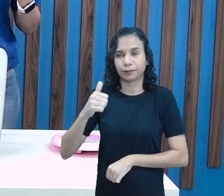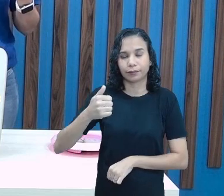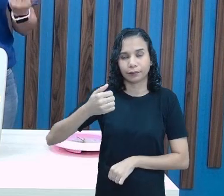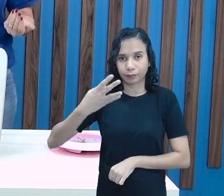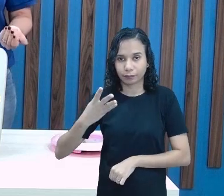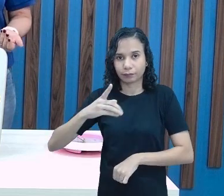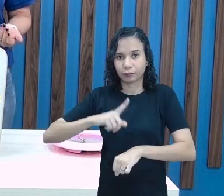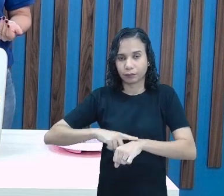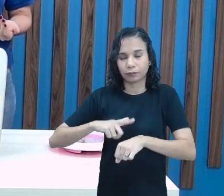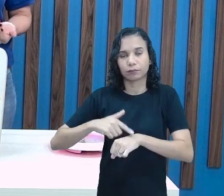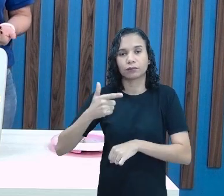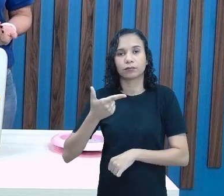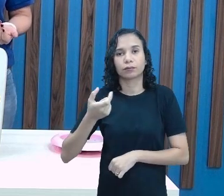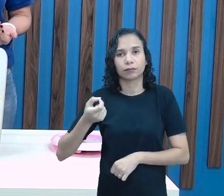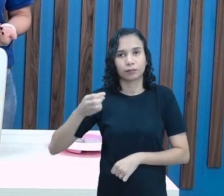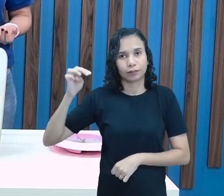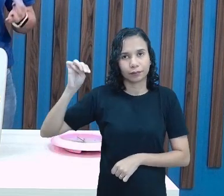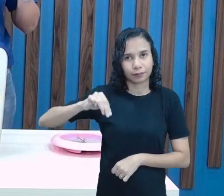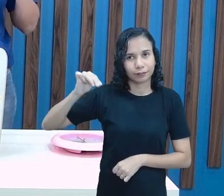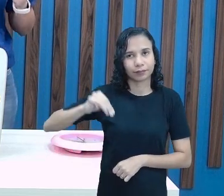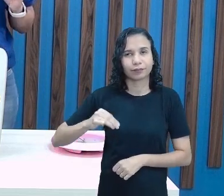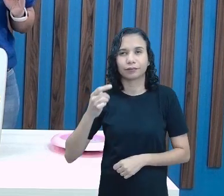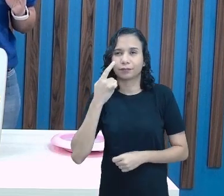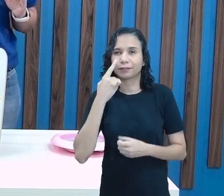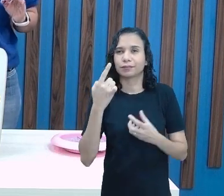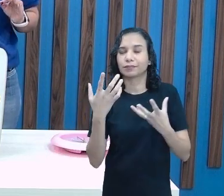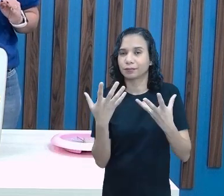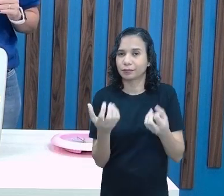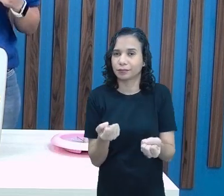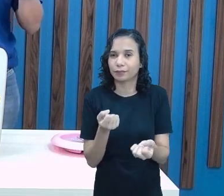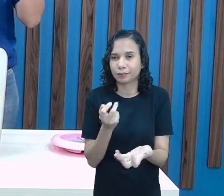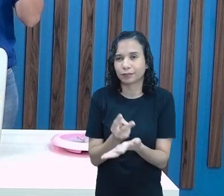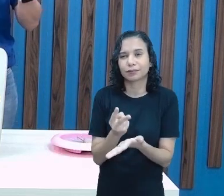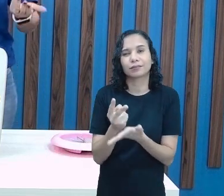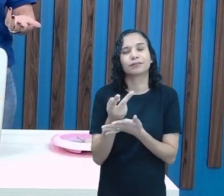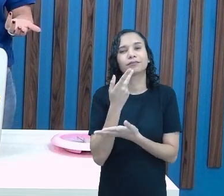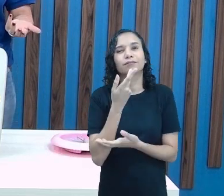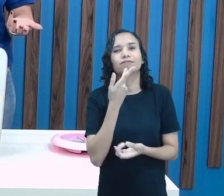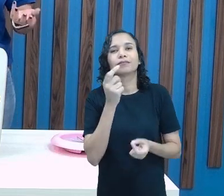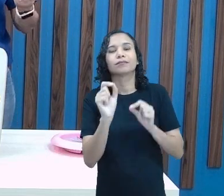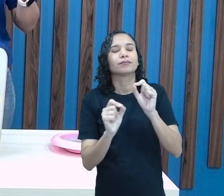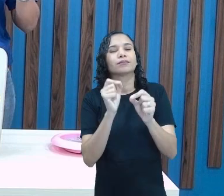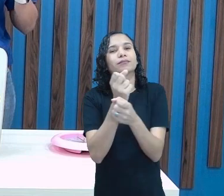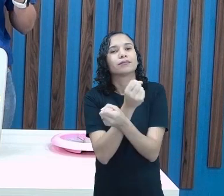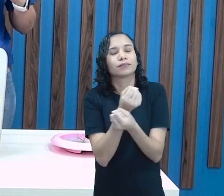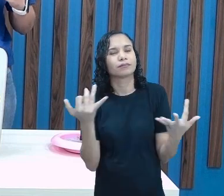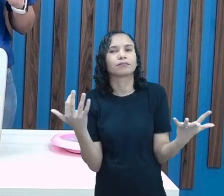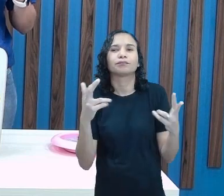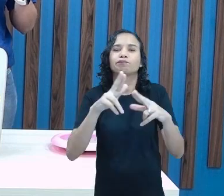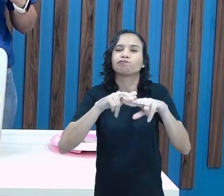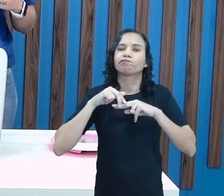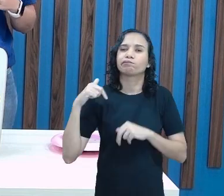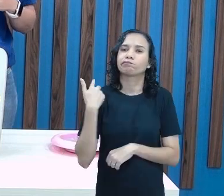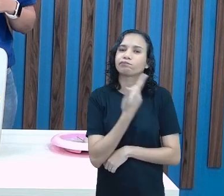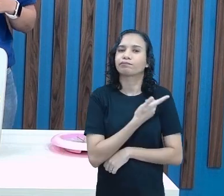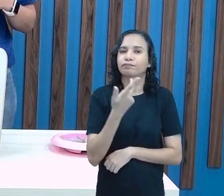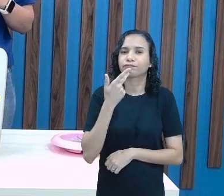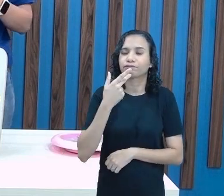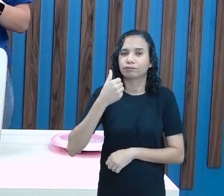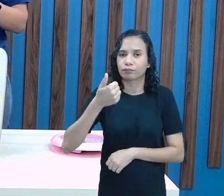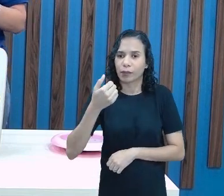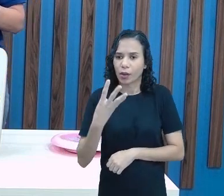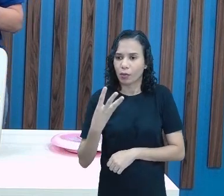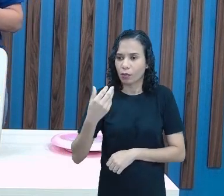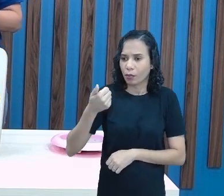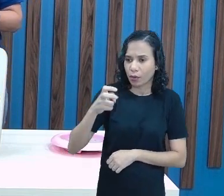14 horas e 20 minutos. Mas vamos dar continuidade, como eu disse para vocês. Por que é que a gente fala 14,